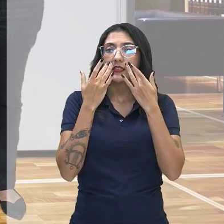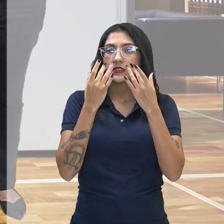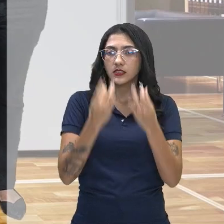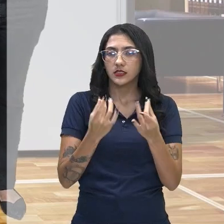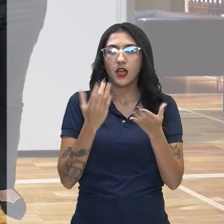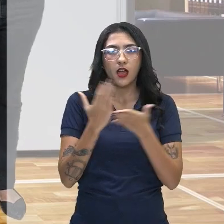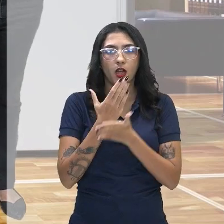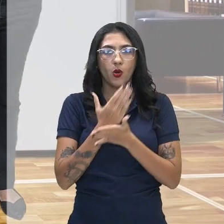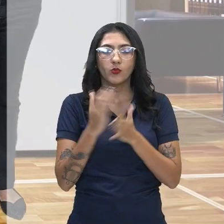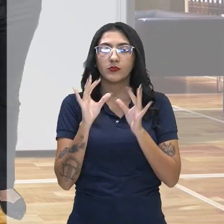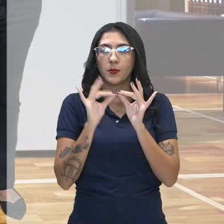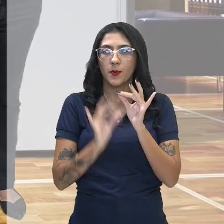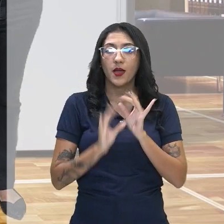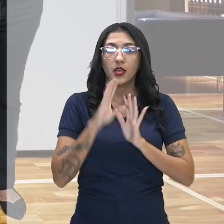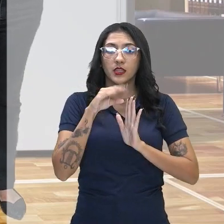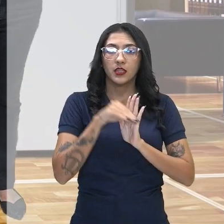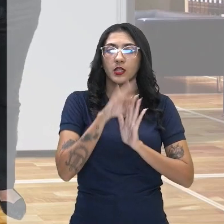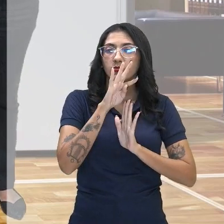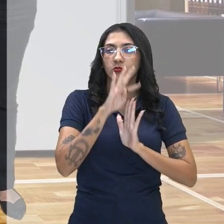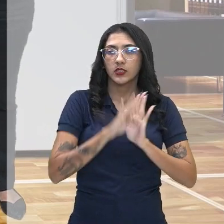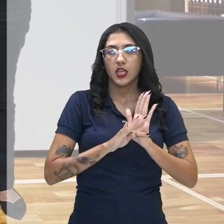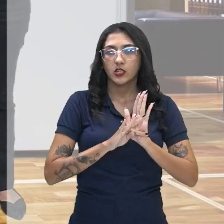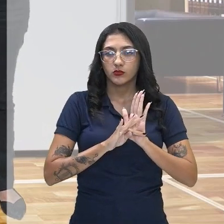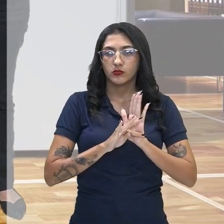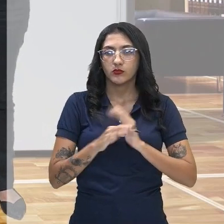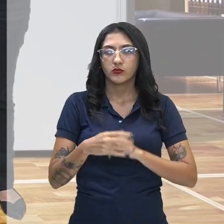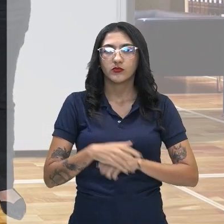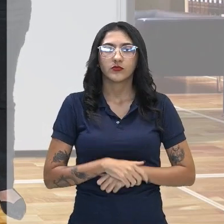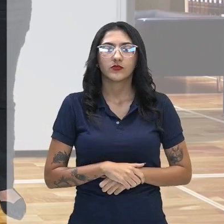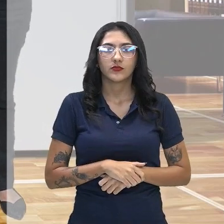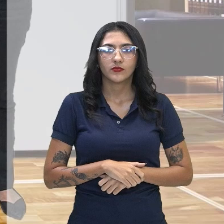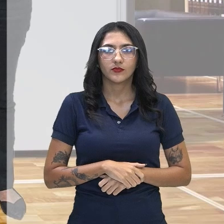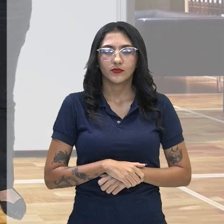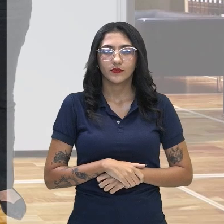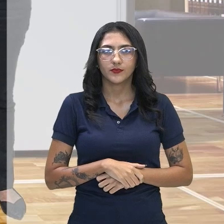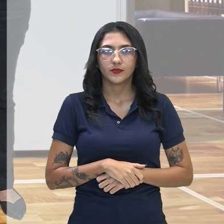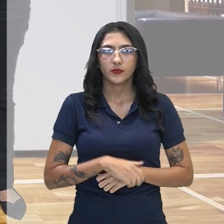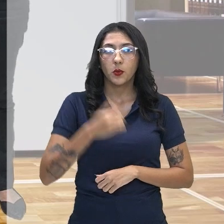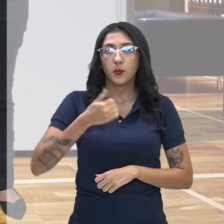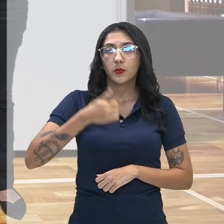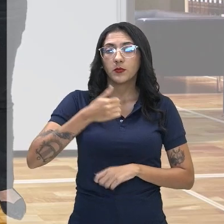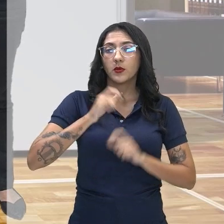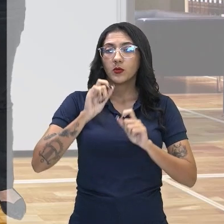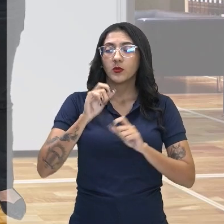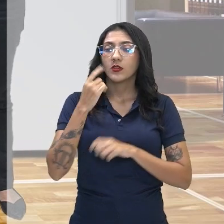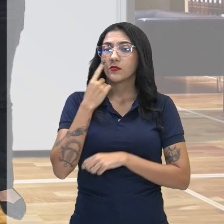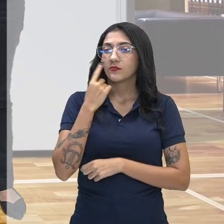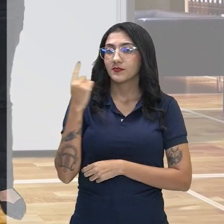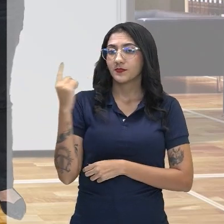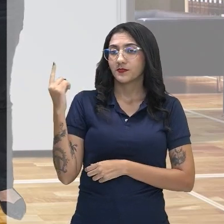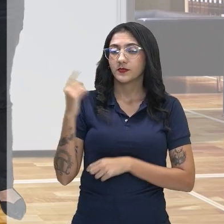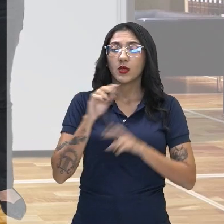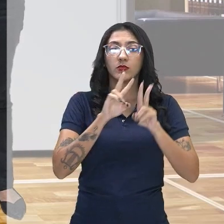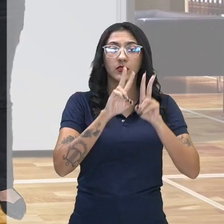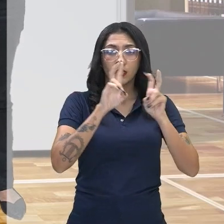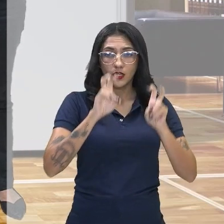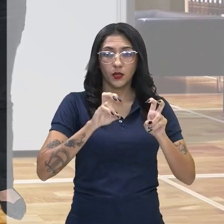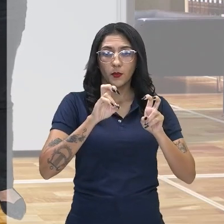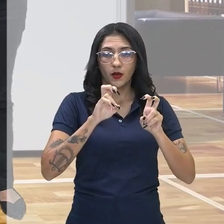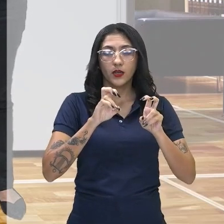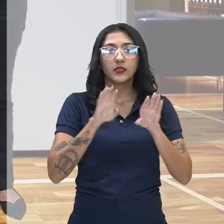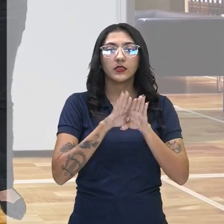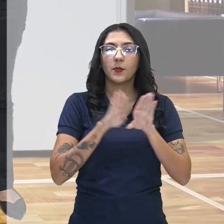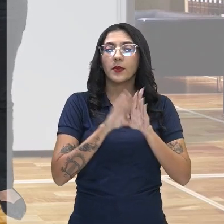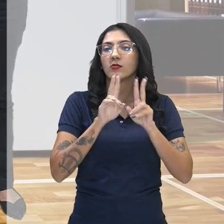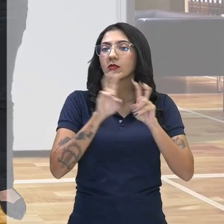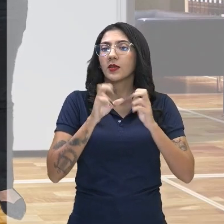alguns detalhes no texto, alguns elementos no texto. O primeiro deles é título e subtítulos. Então, por